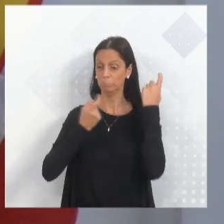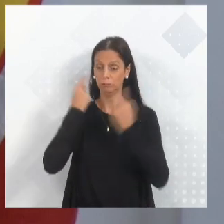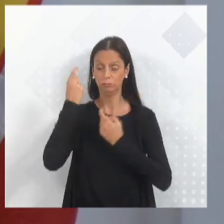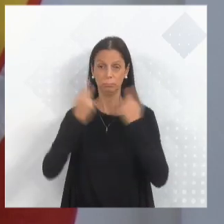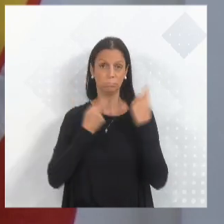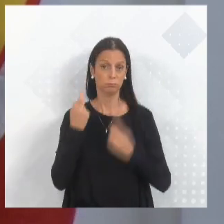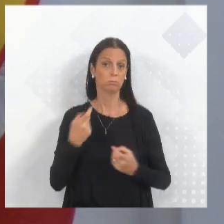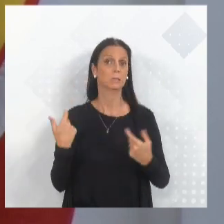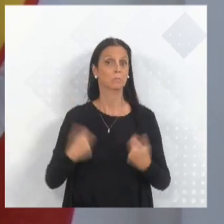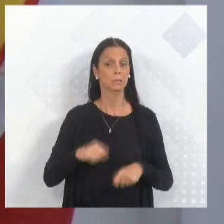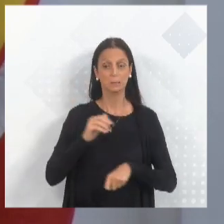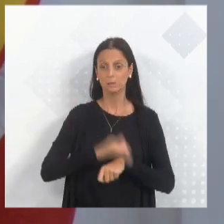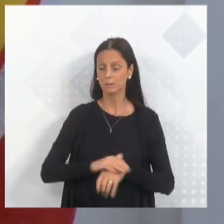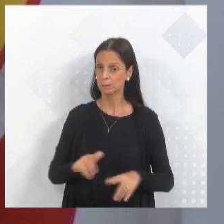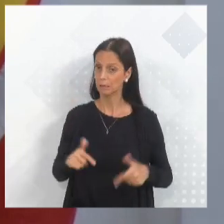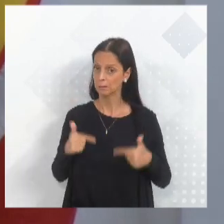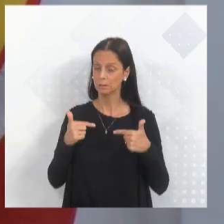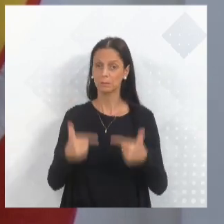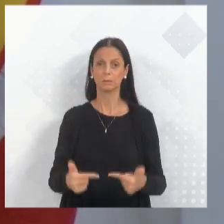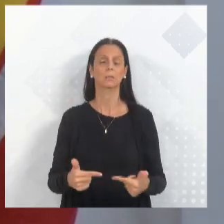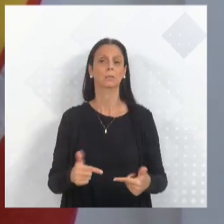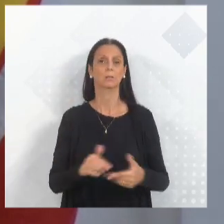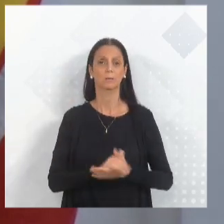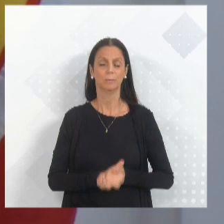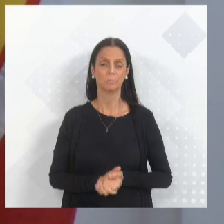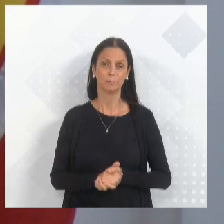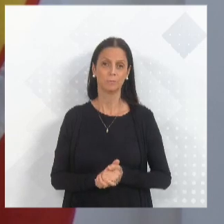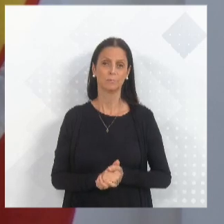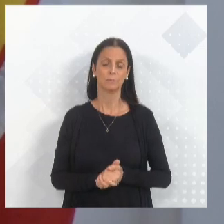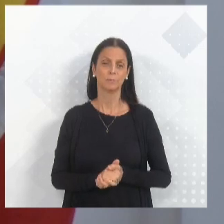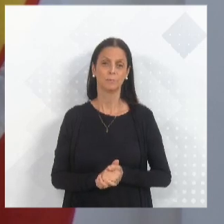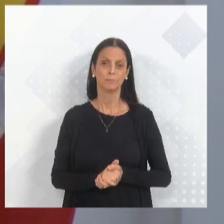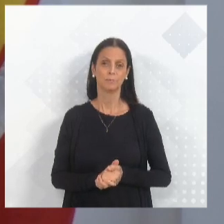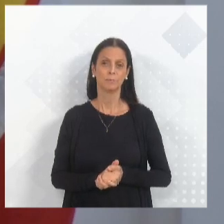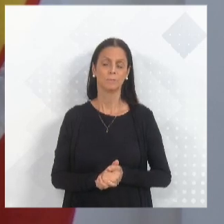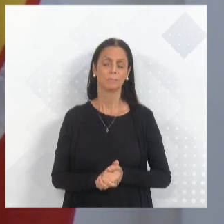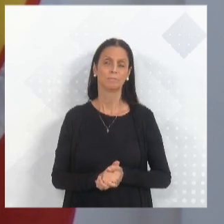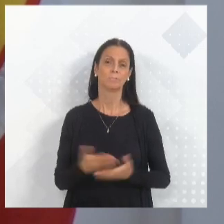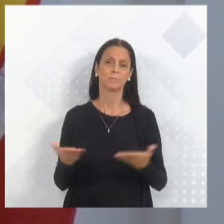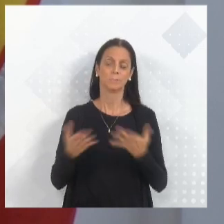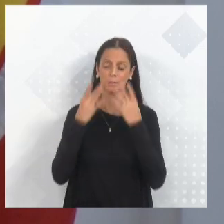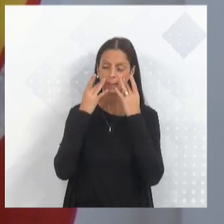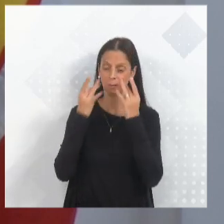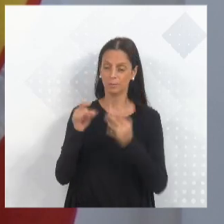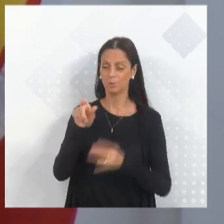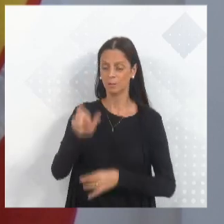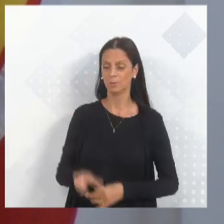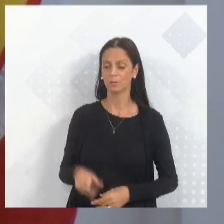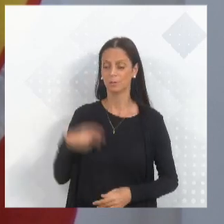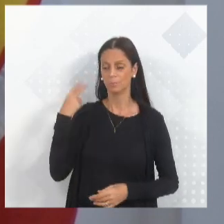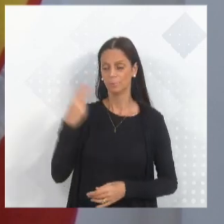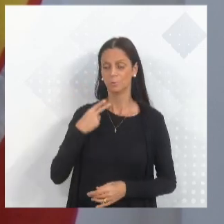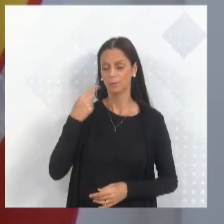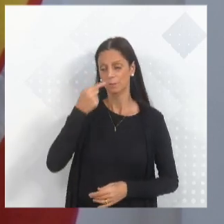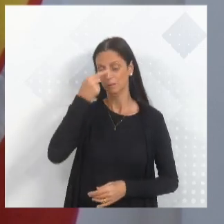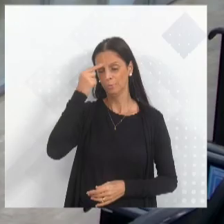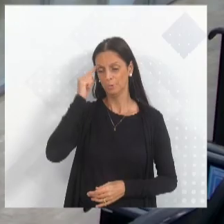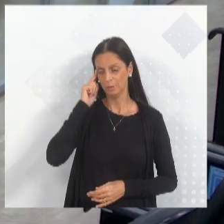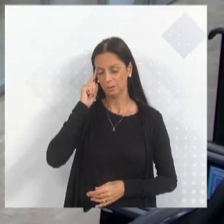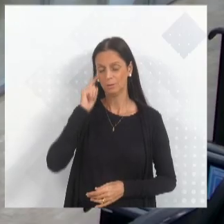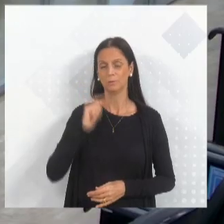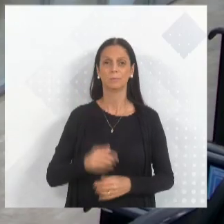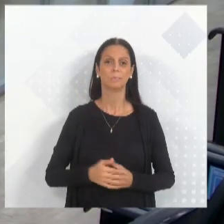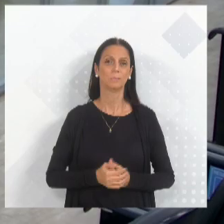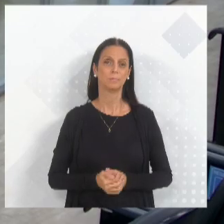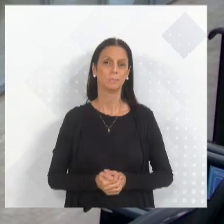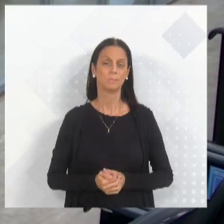ações eh mas ou se a parte do vereador do Ito com autorização do orador concedo a